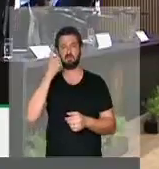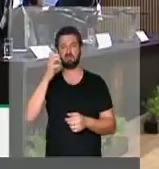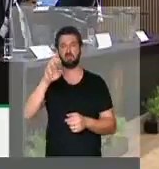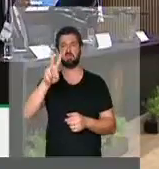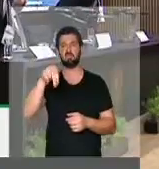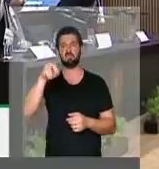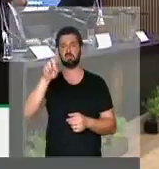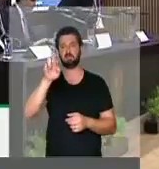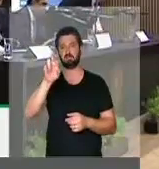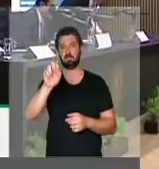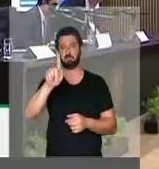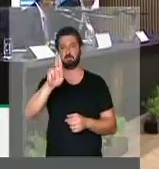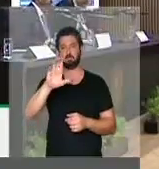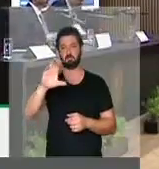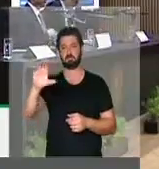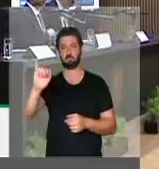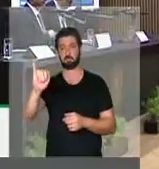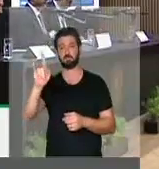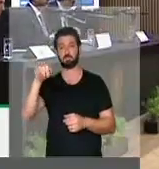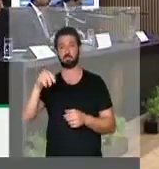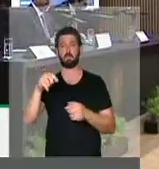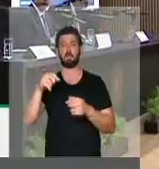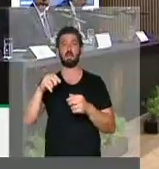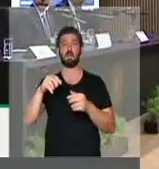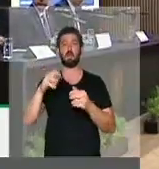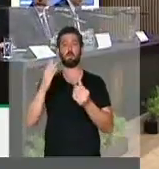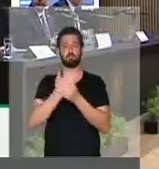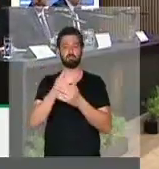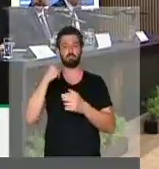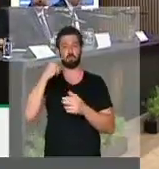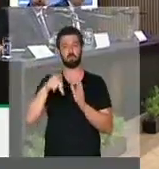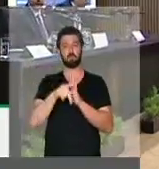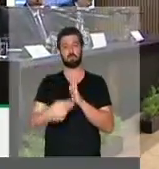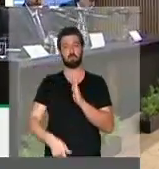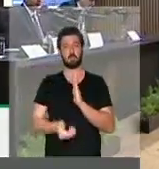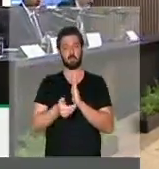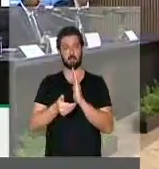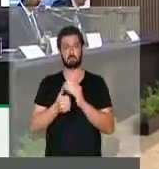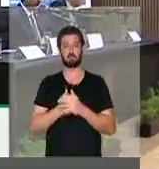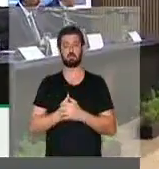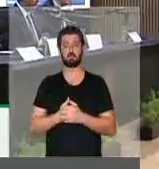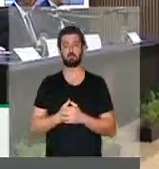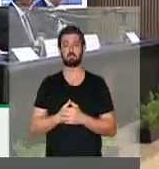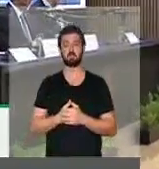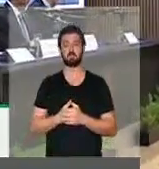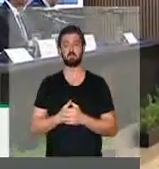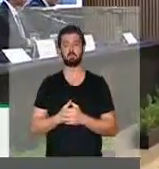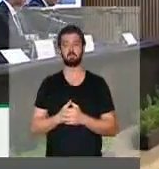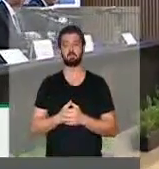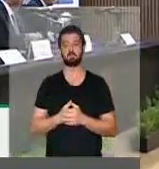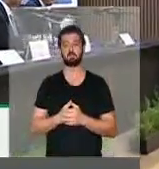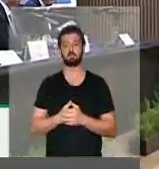Tem a palavra o deputado Evandro Gussi, corregedor da Câmara dos Deputados.